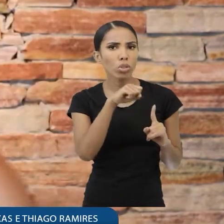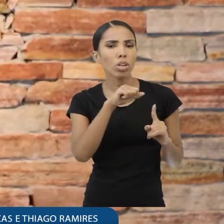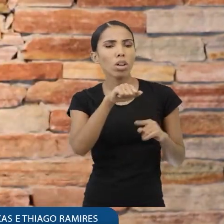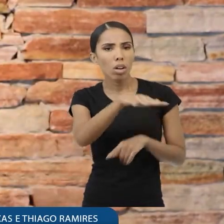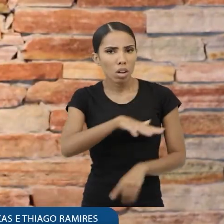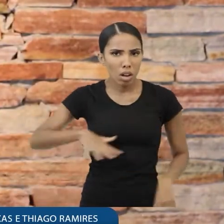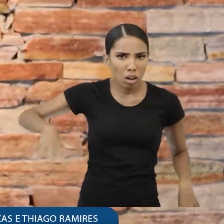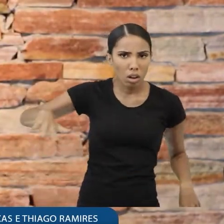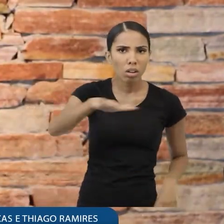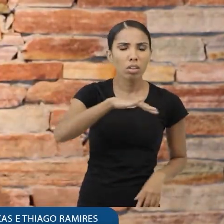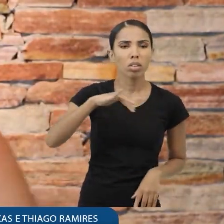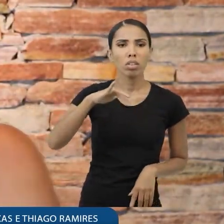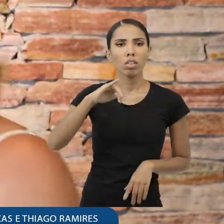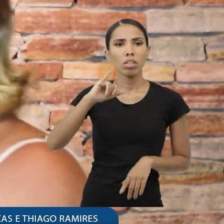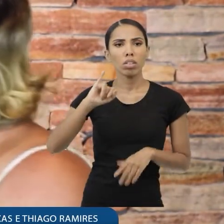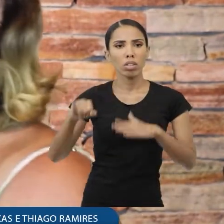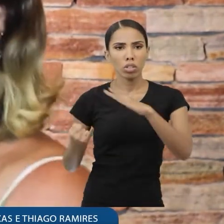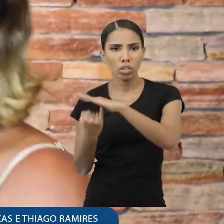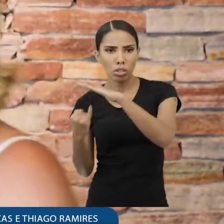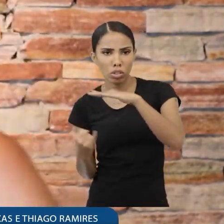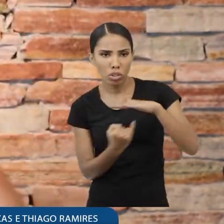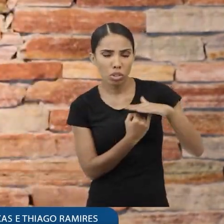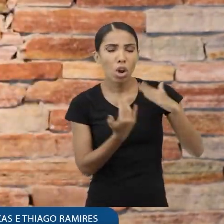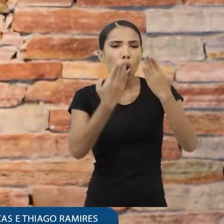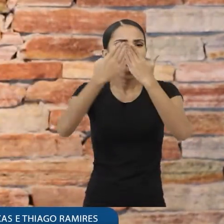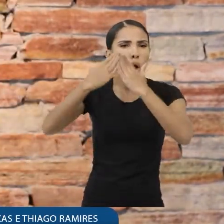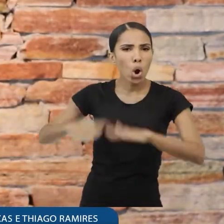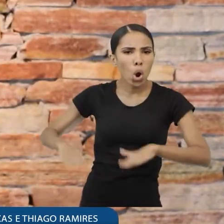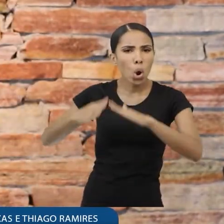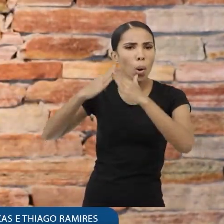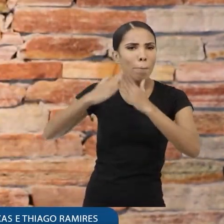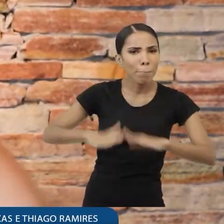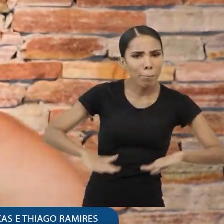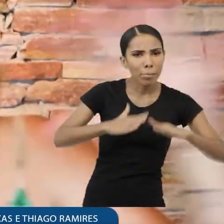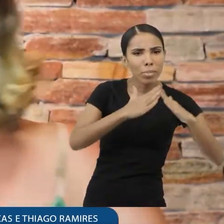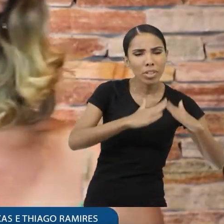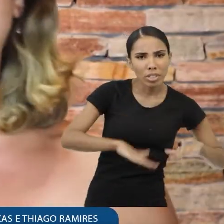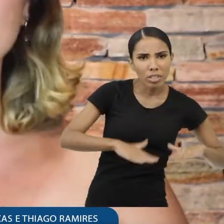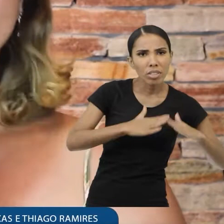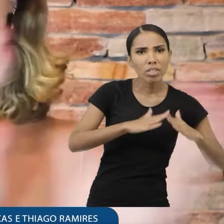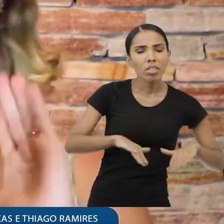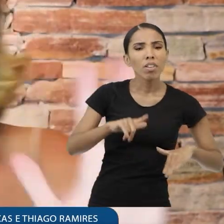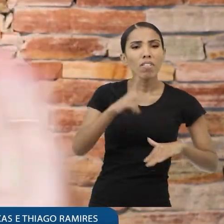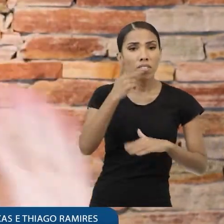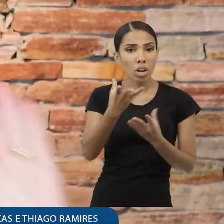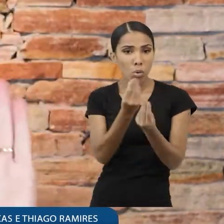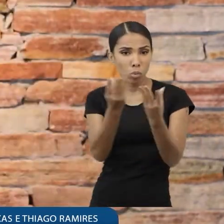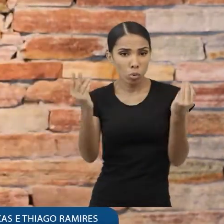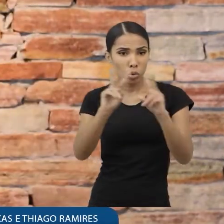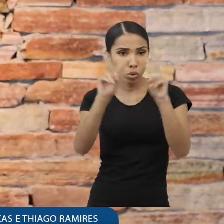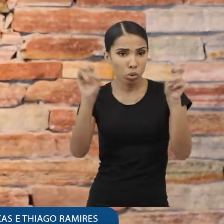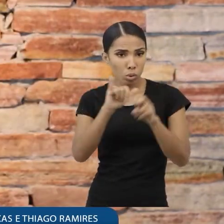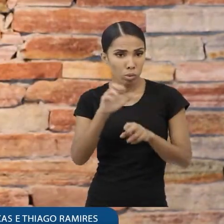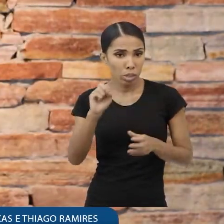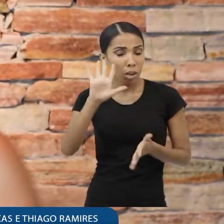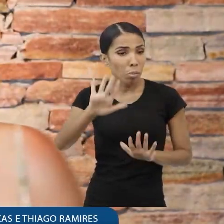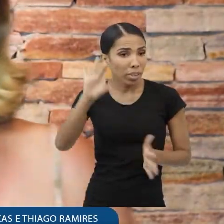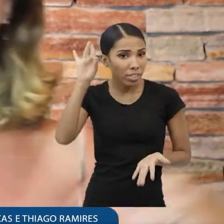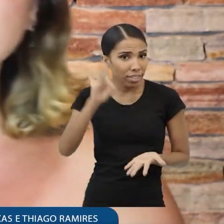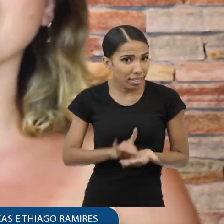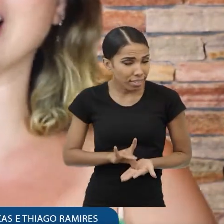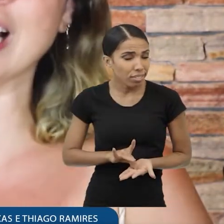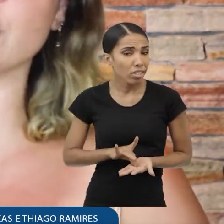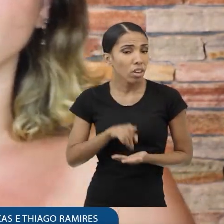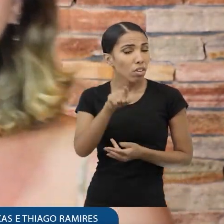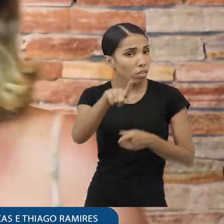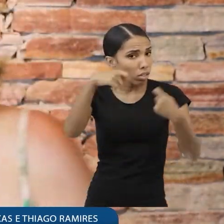sociais, ambientais, institucionais, compensatórias. Muitos editais falam sobre essas contrapartidas.